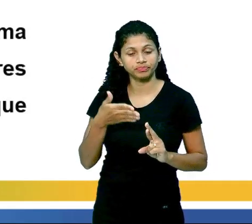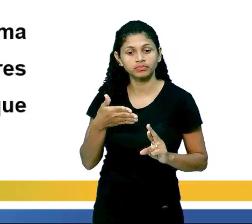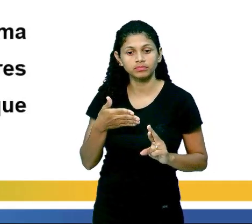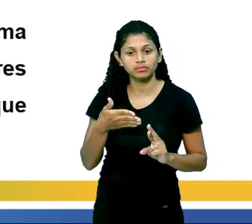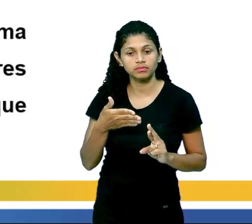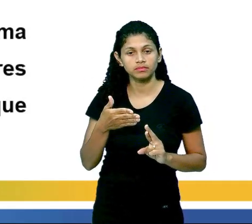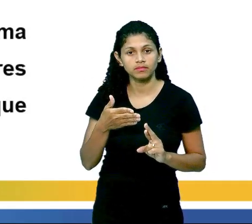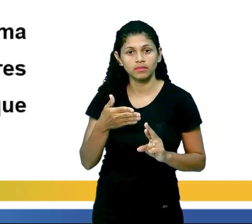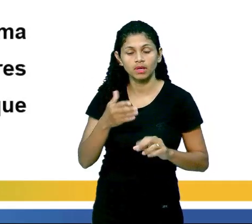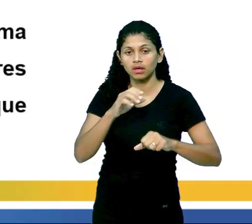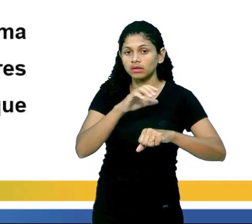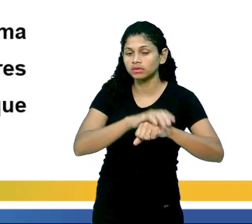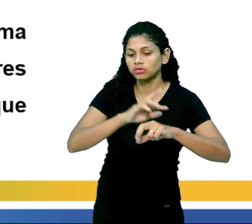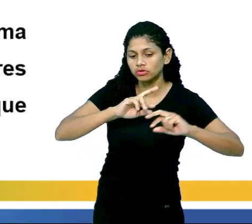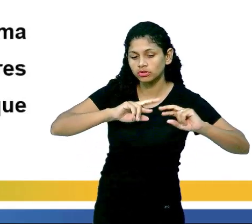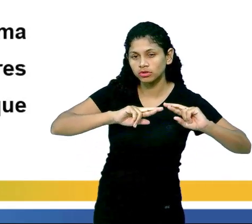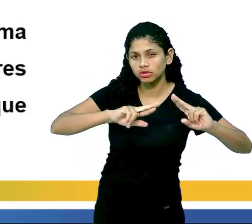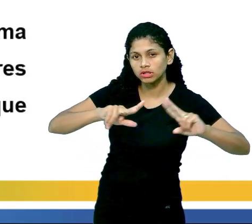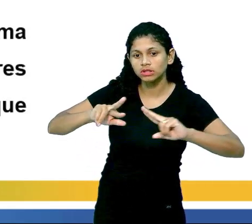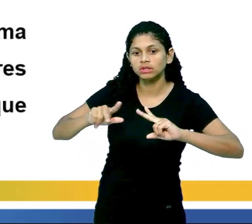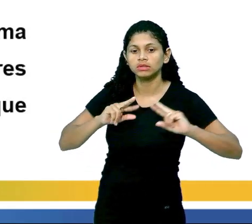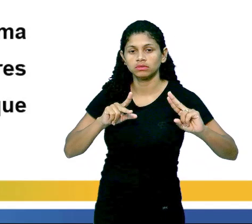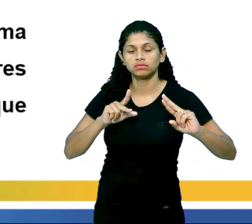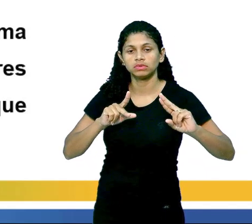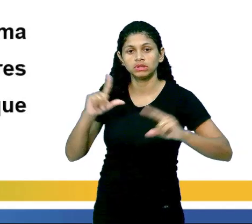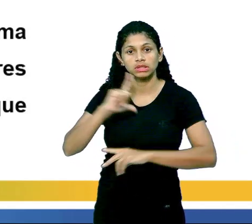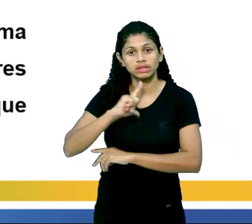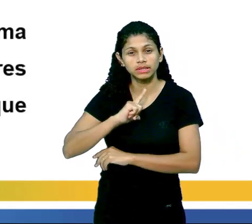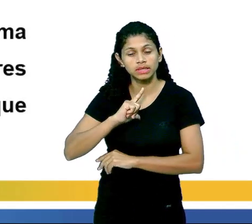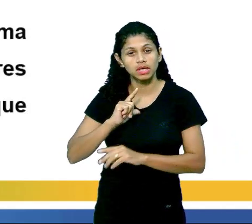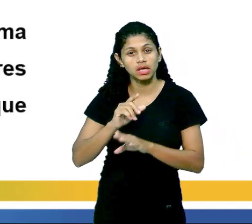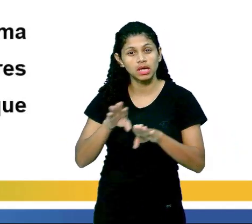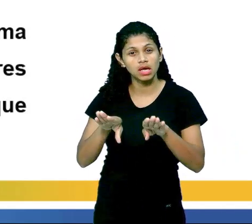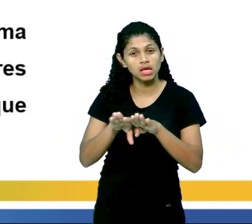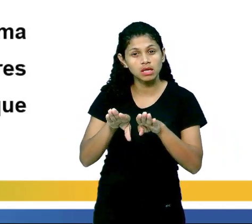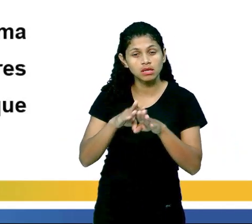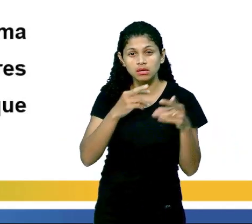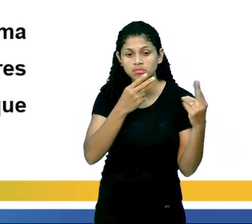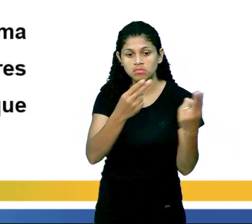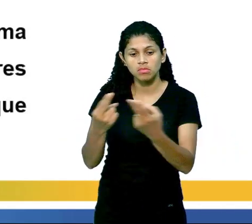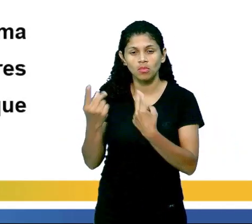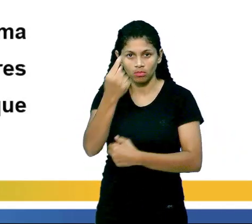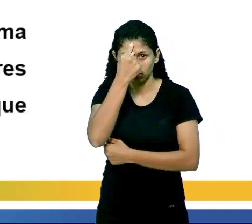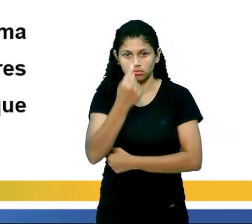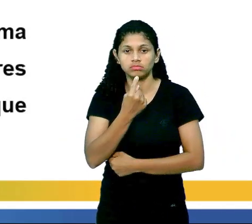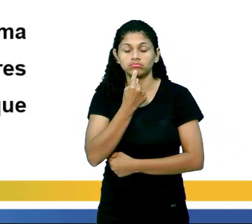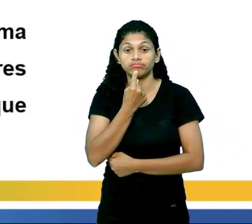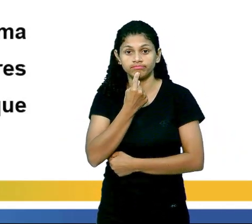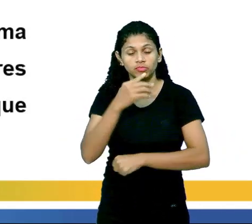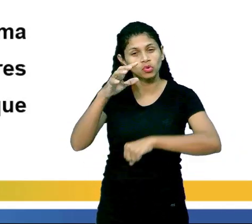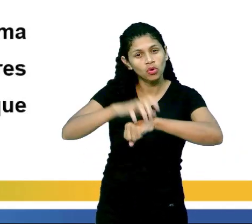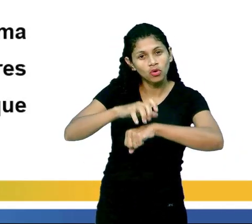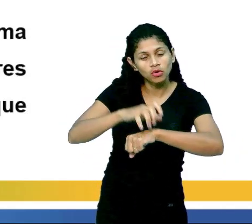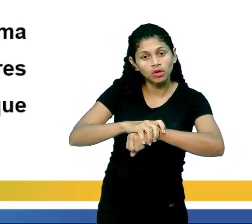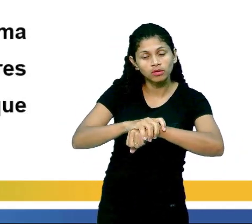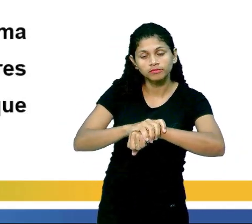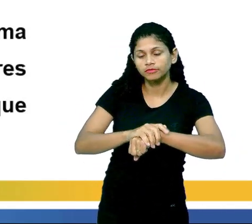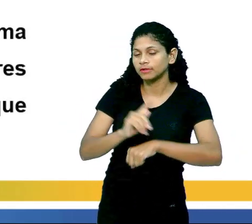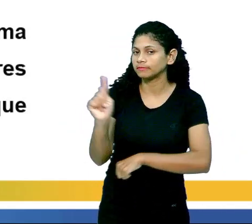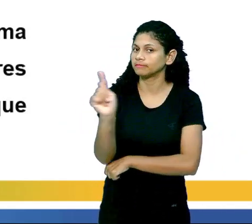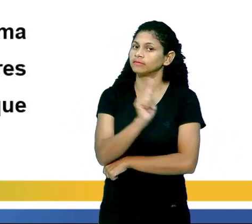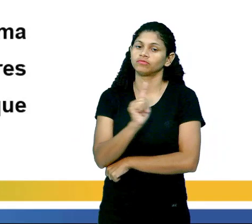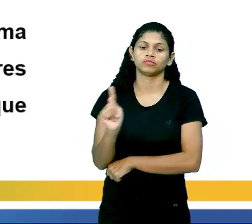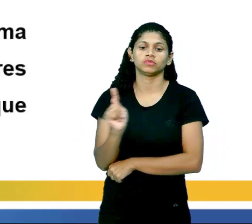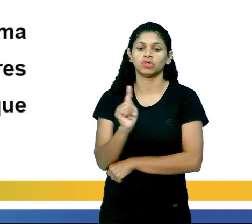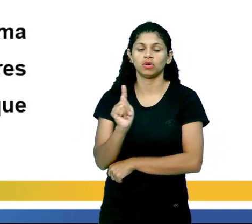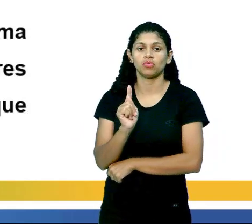da função possuem a mesma imagem, o que faz com que essa função não seja